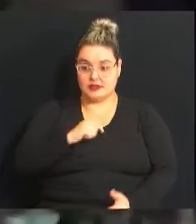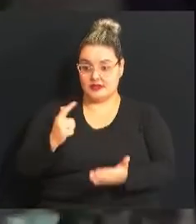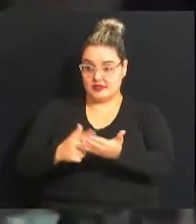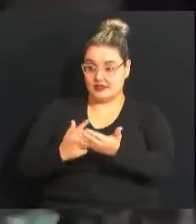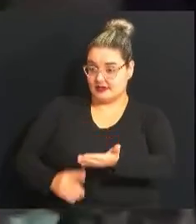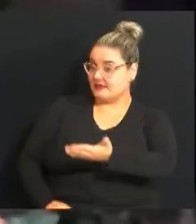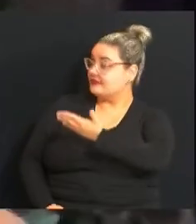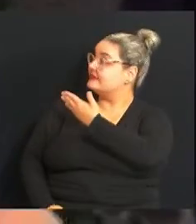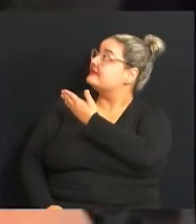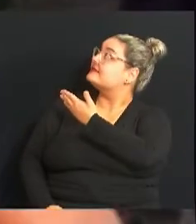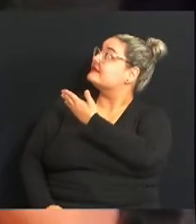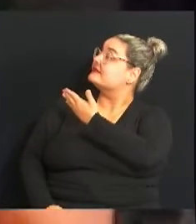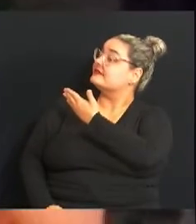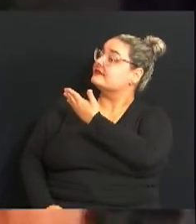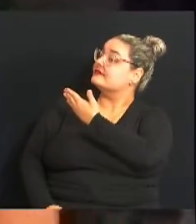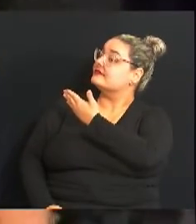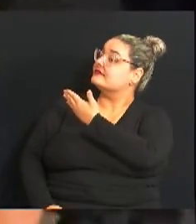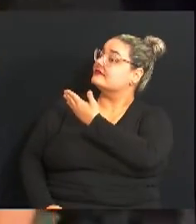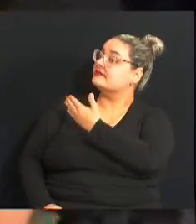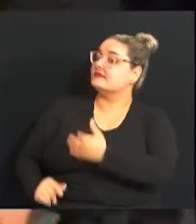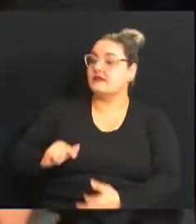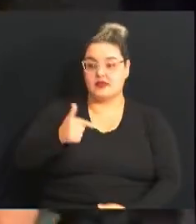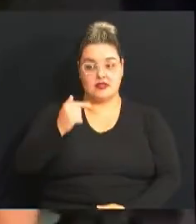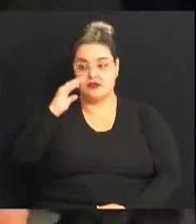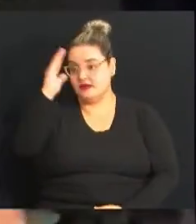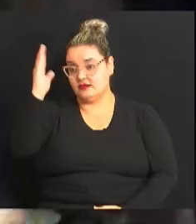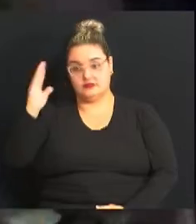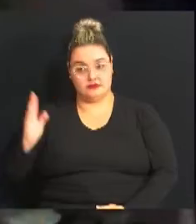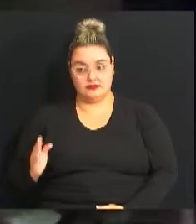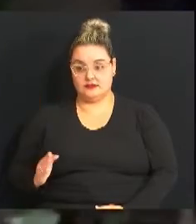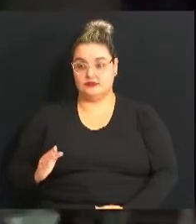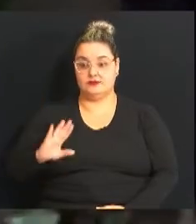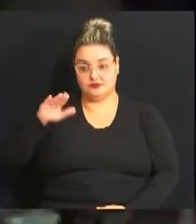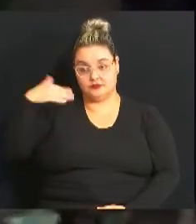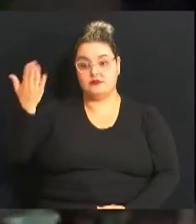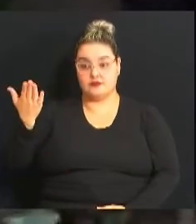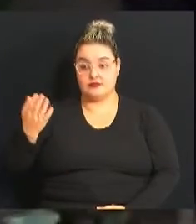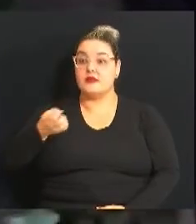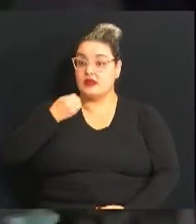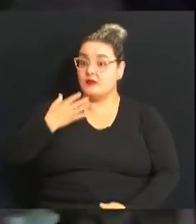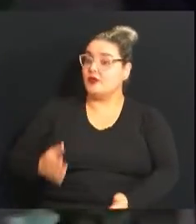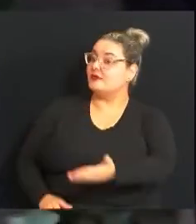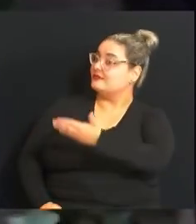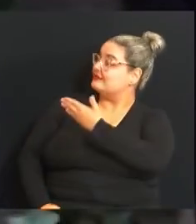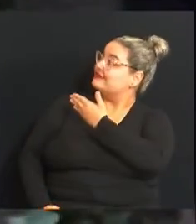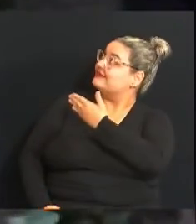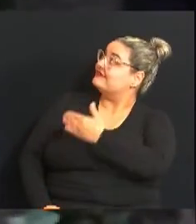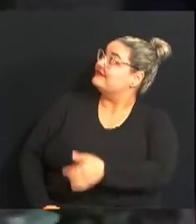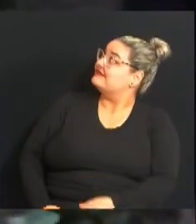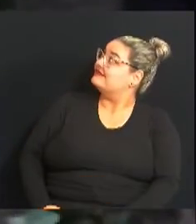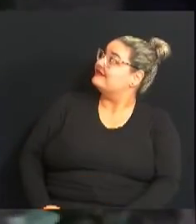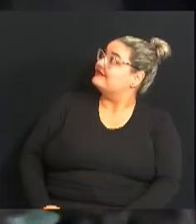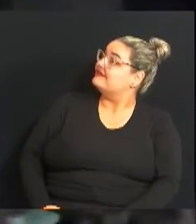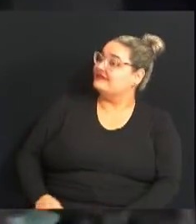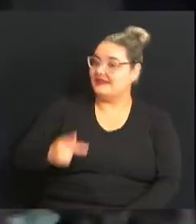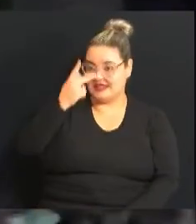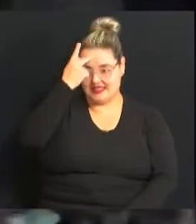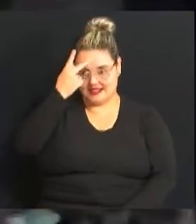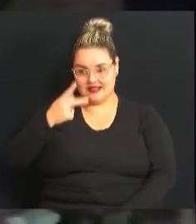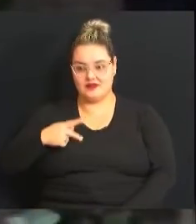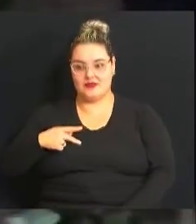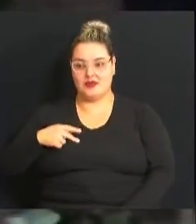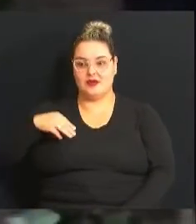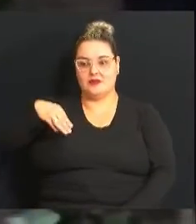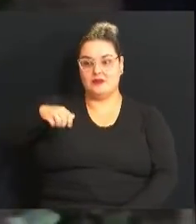Tem alguns que não tem no Brasil, que vieram de fora, que são muito bons. Tem muitos da própria editora Matrix. Eu